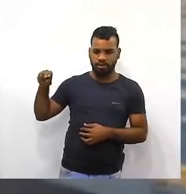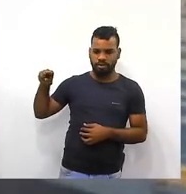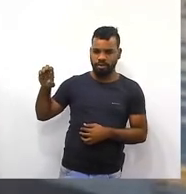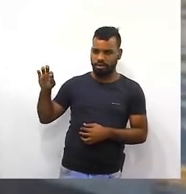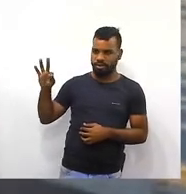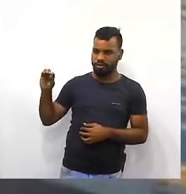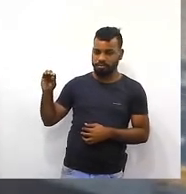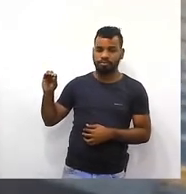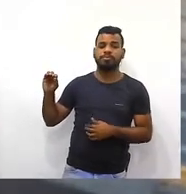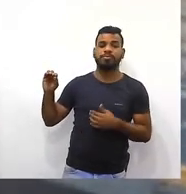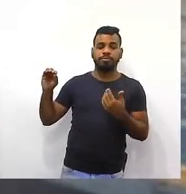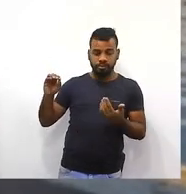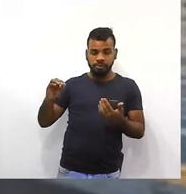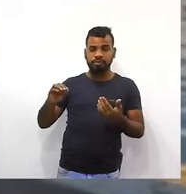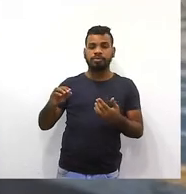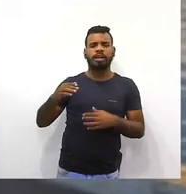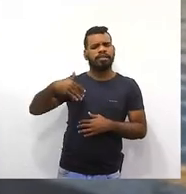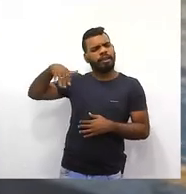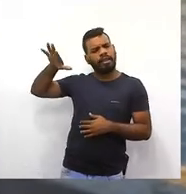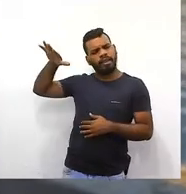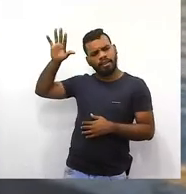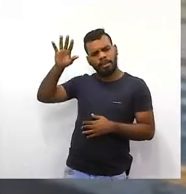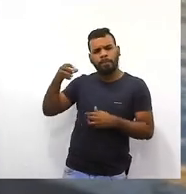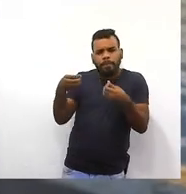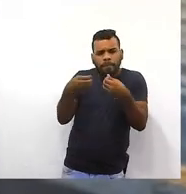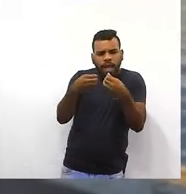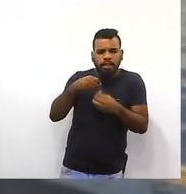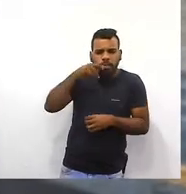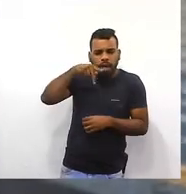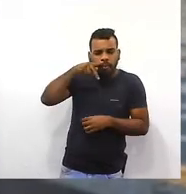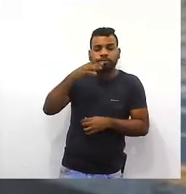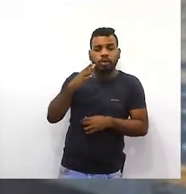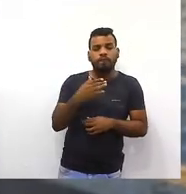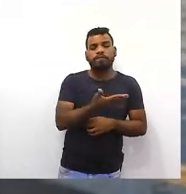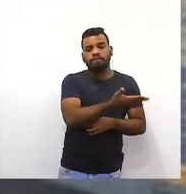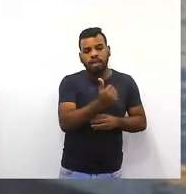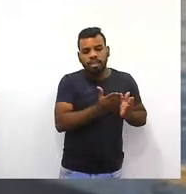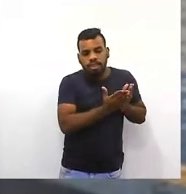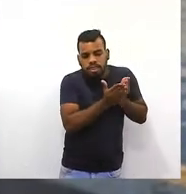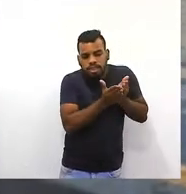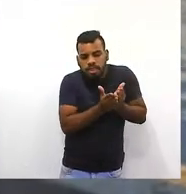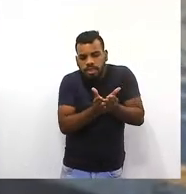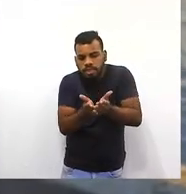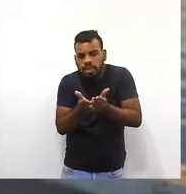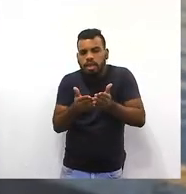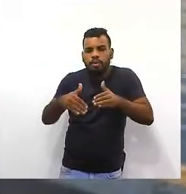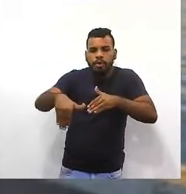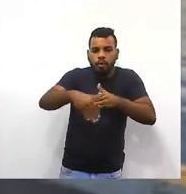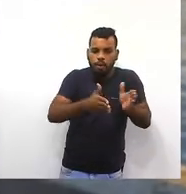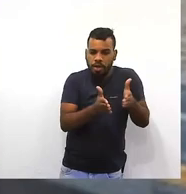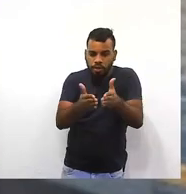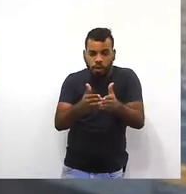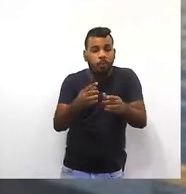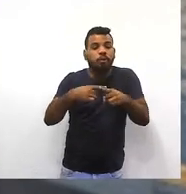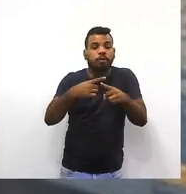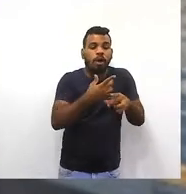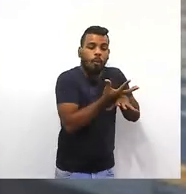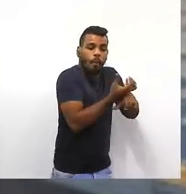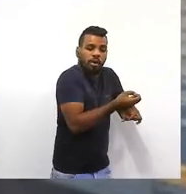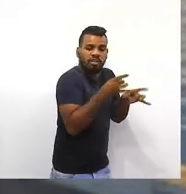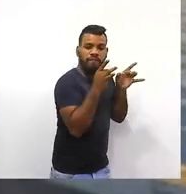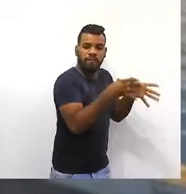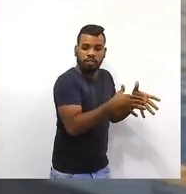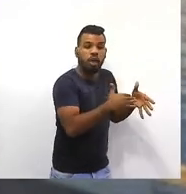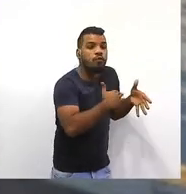Costela, limite já para Paraíba, e ele vem seguindo o rio Capibaribe para fugir da seca, para fugir da morte. O mais